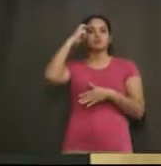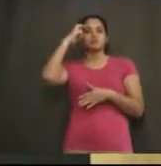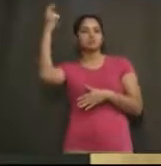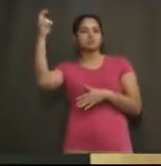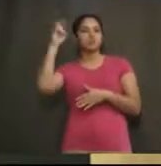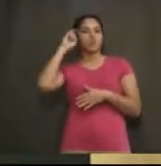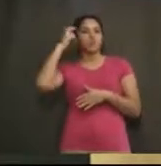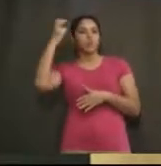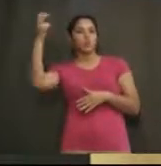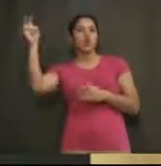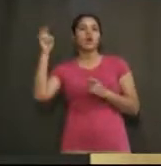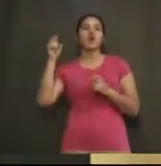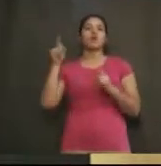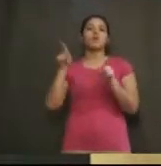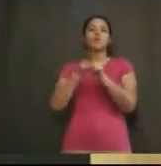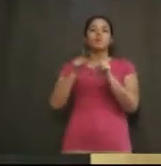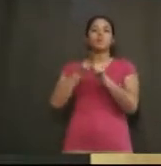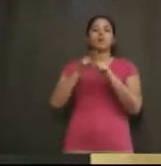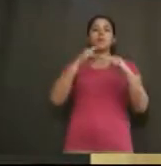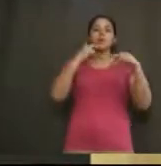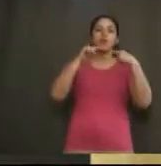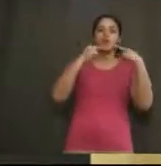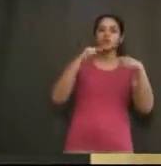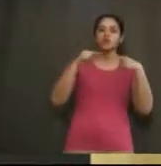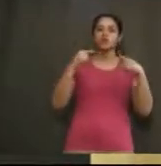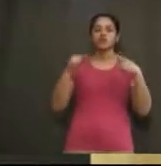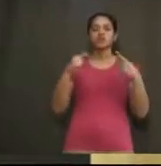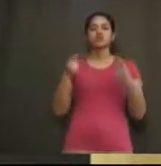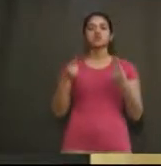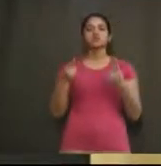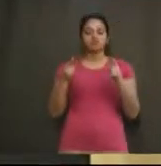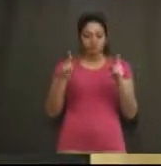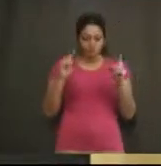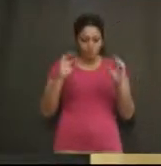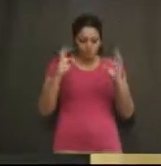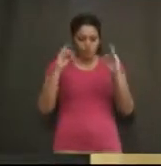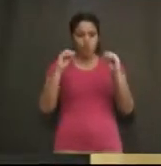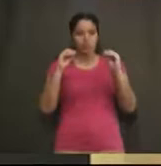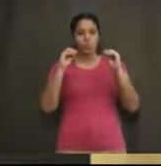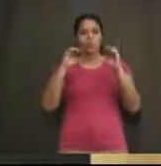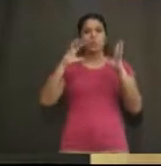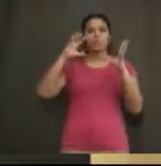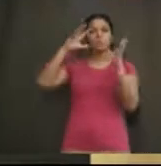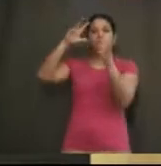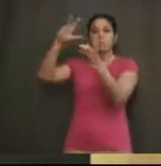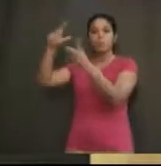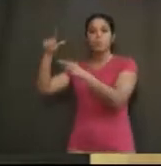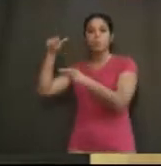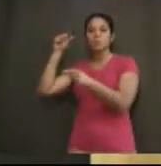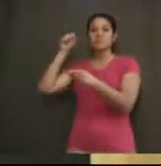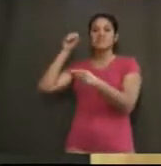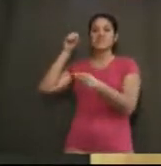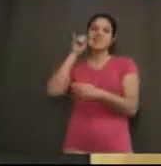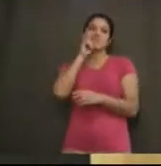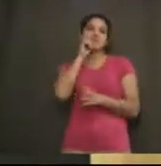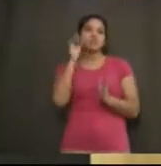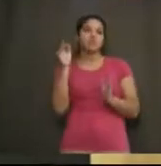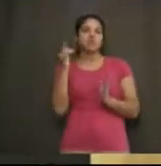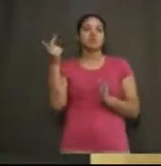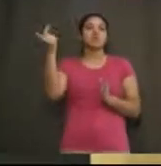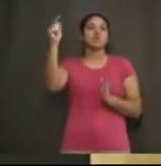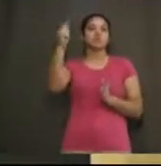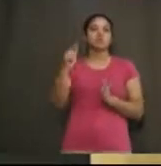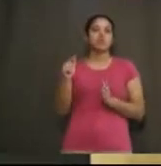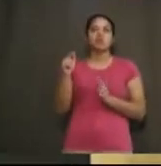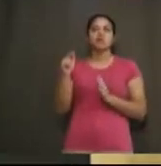cultural, vanguarda política. O mundo estaria muito atrasado, digamos assim, do ponto